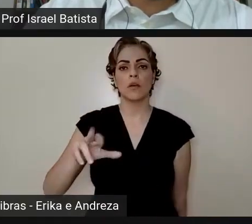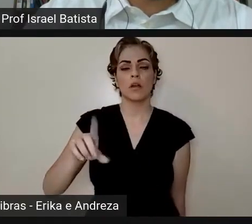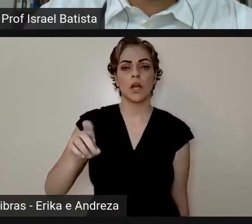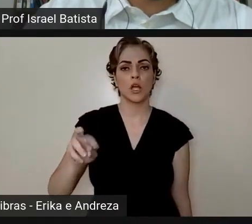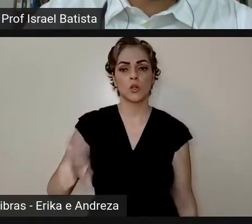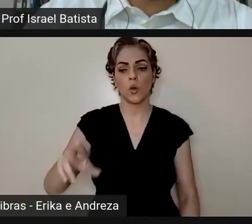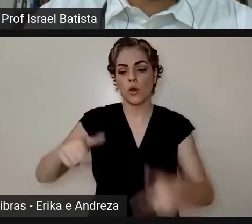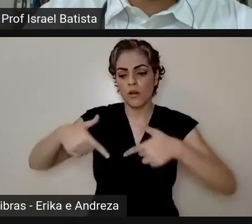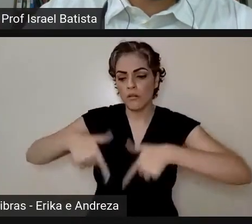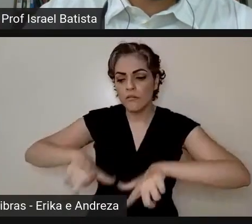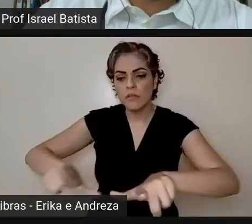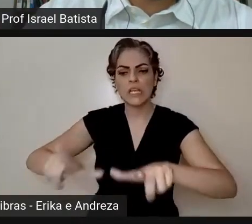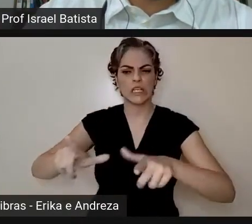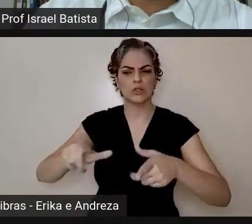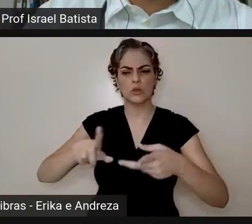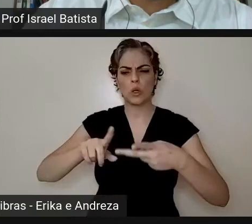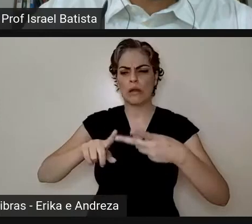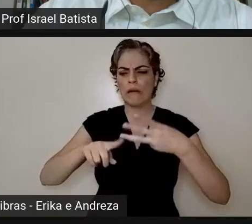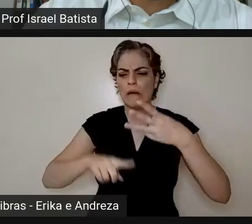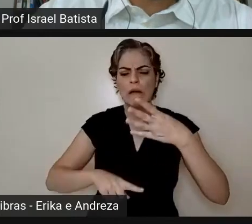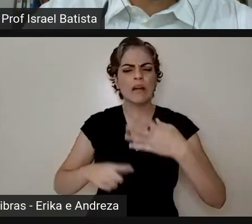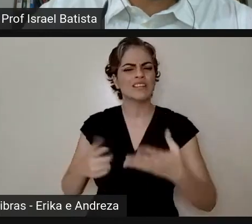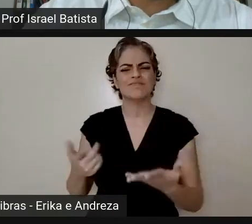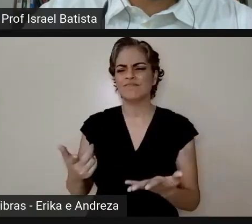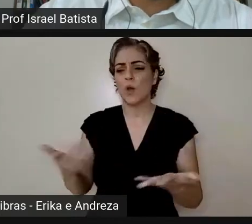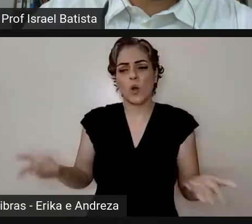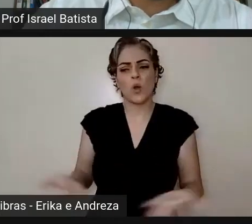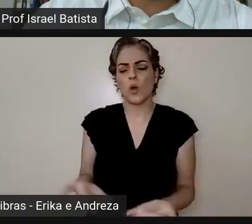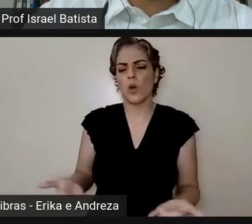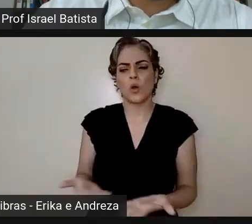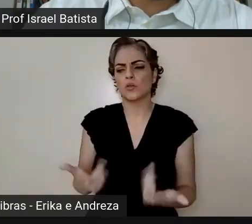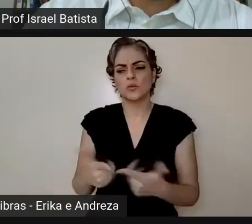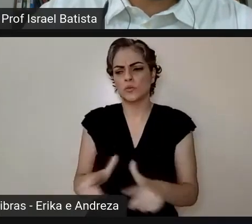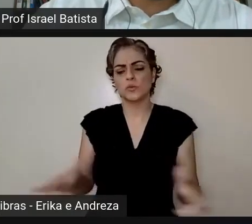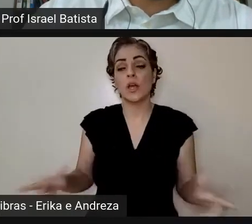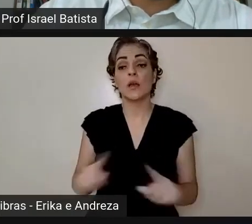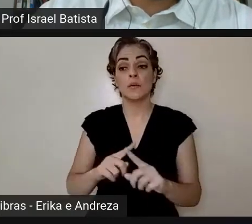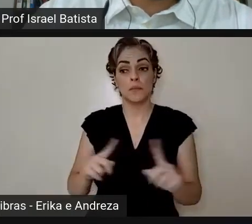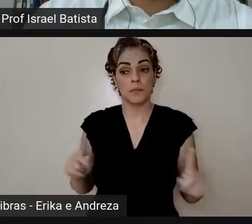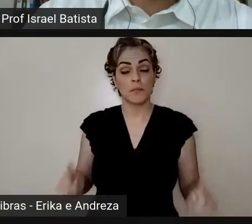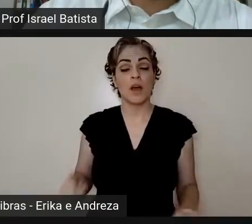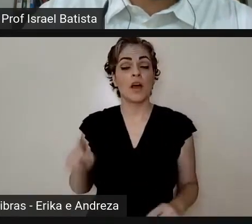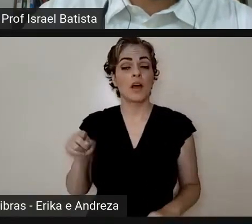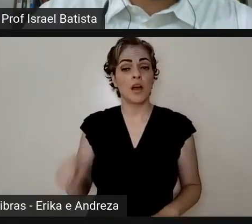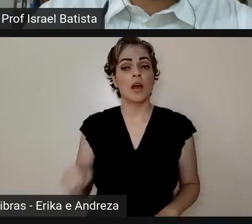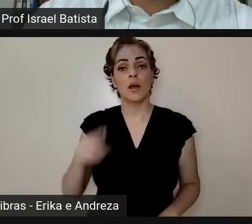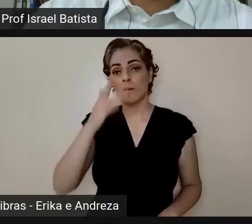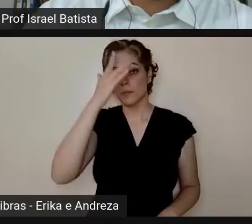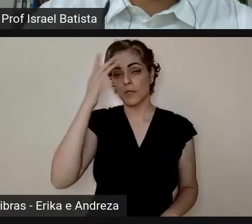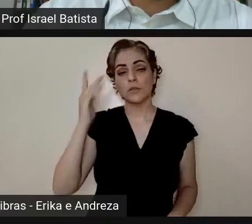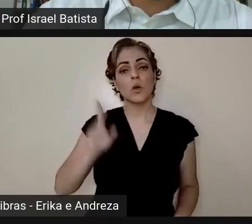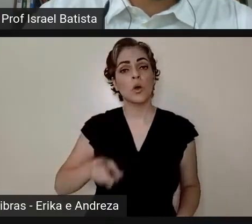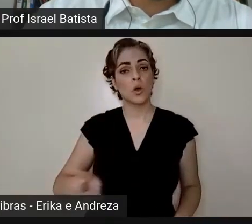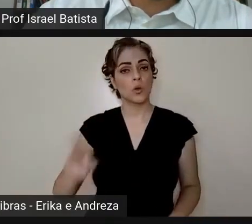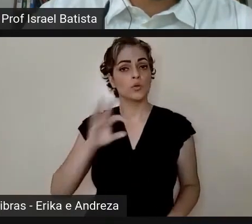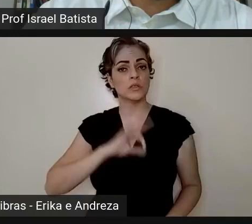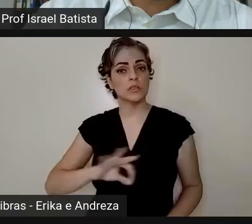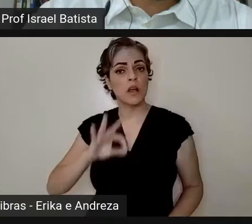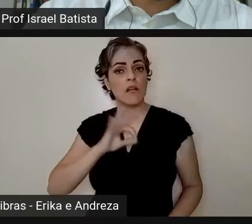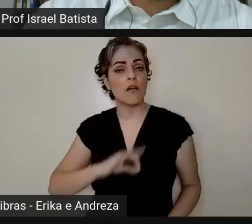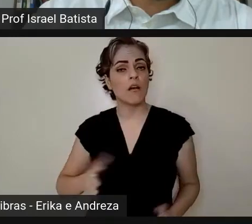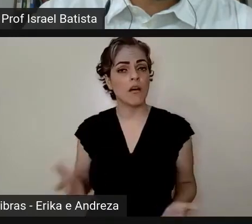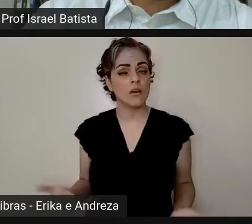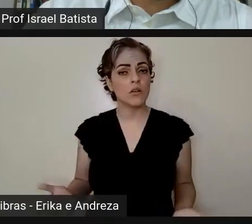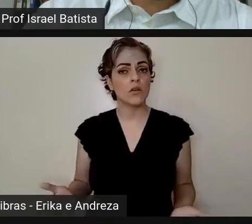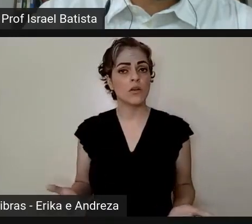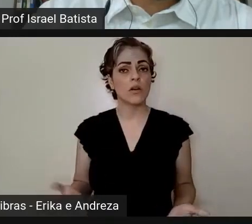disso, hoje não precisa mais, e por mais que os cargos já tenham sido extintos, o cidadão brasileiro continua pagando por essa folha de pagamento